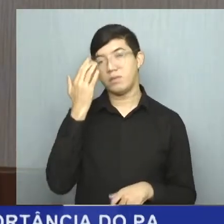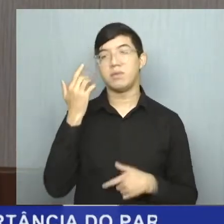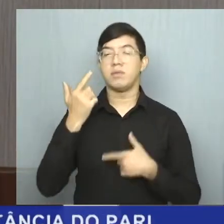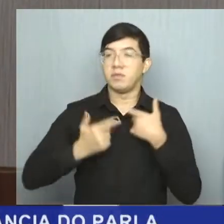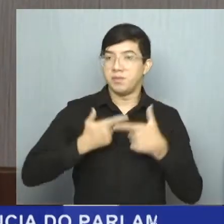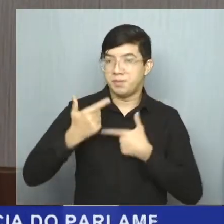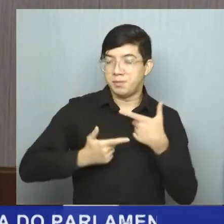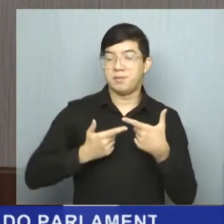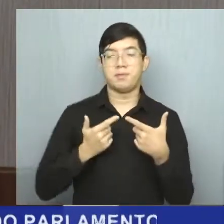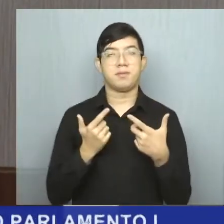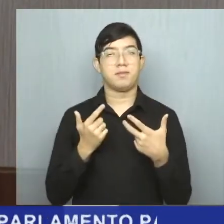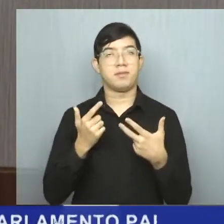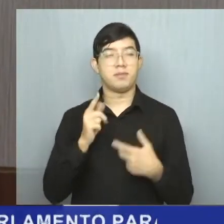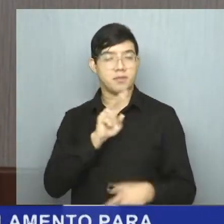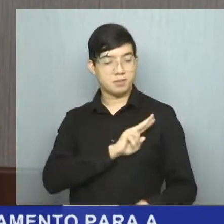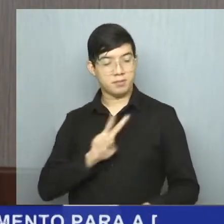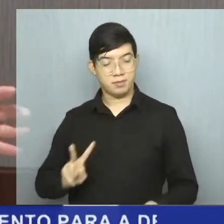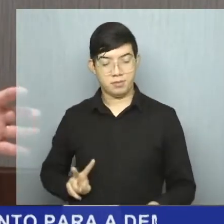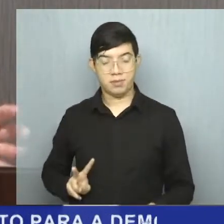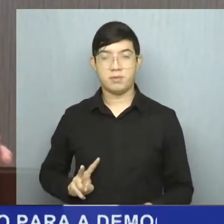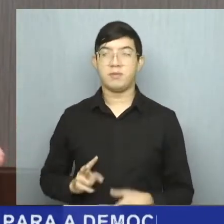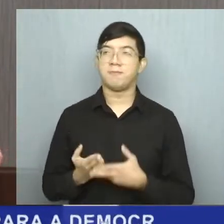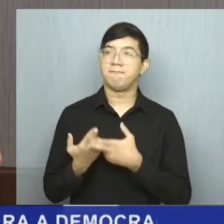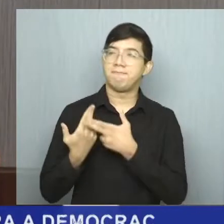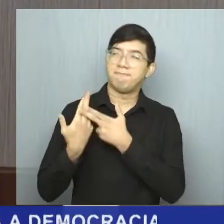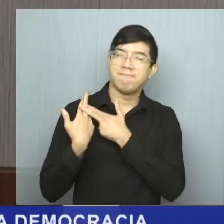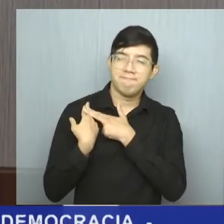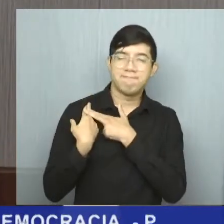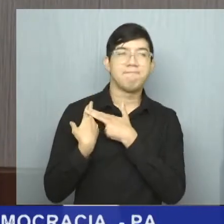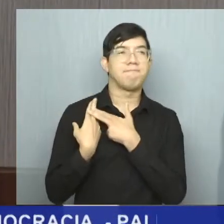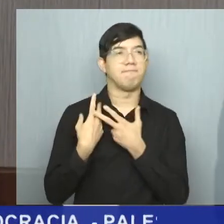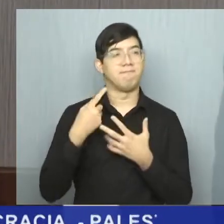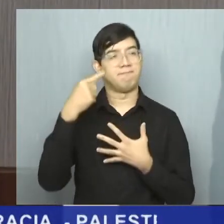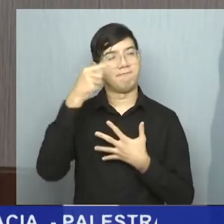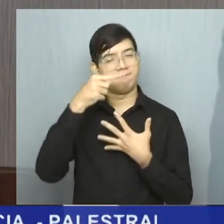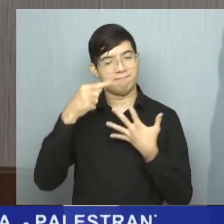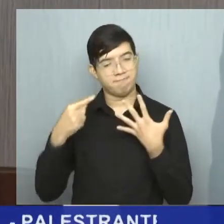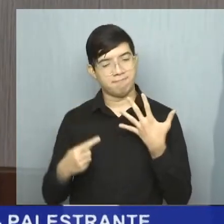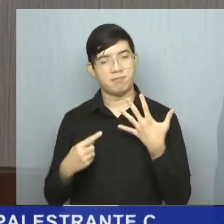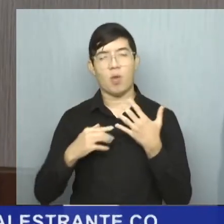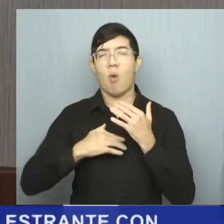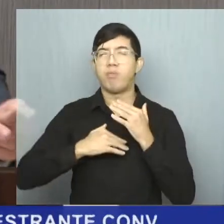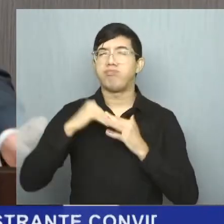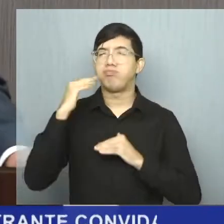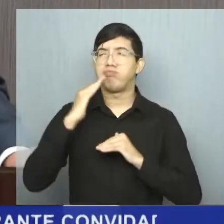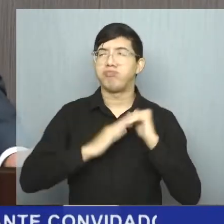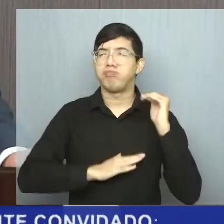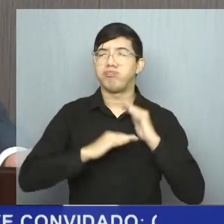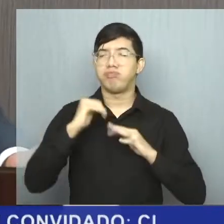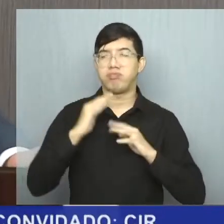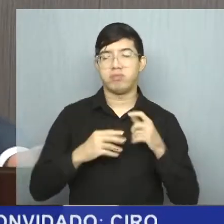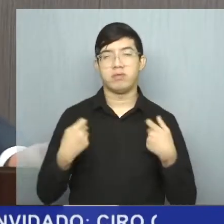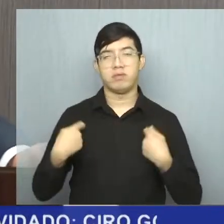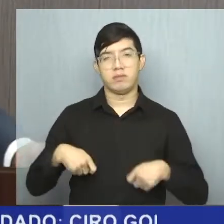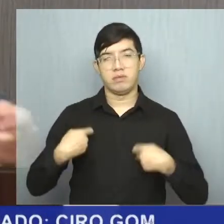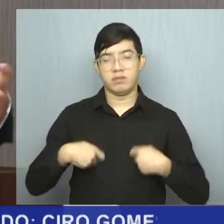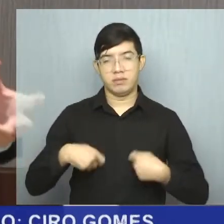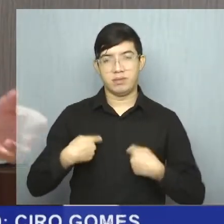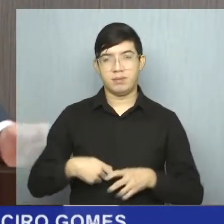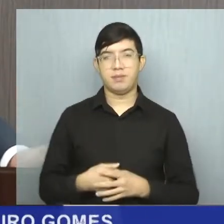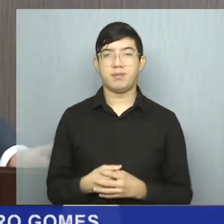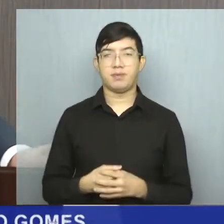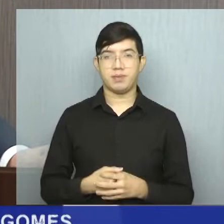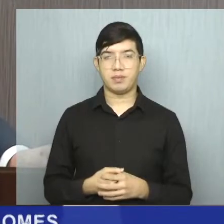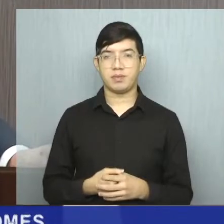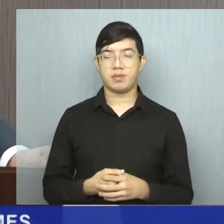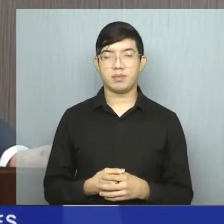ele exige competência em diversas áreas para que seja feito e